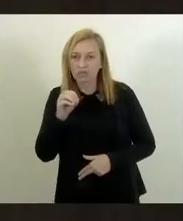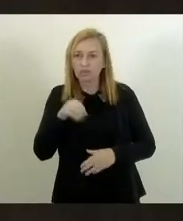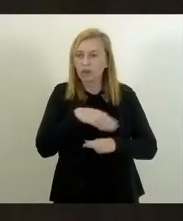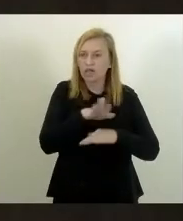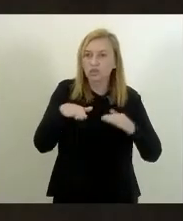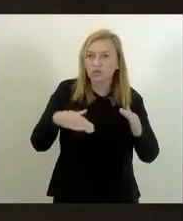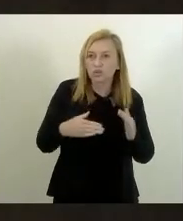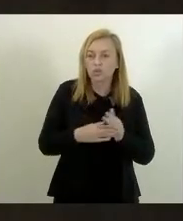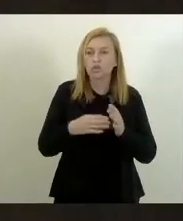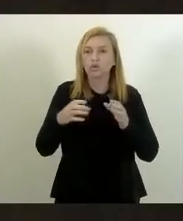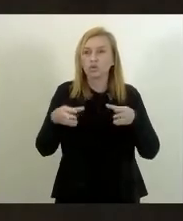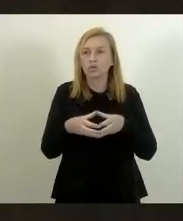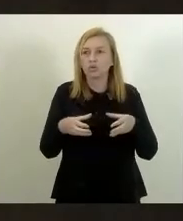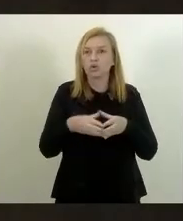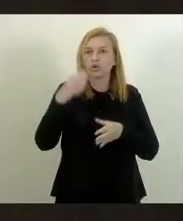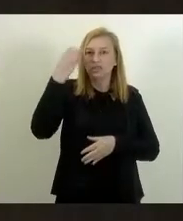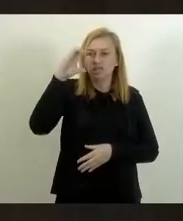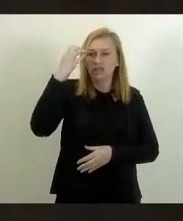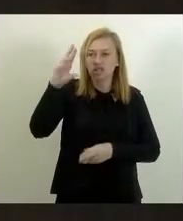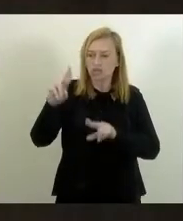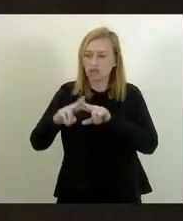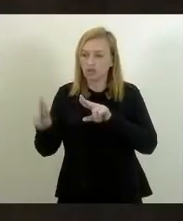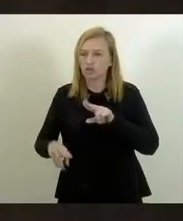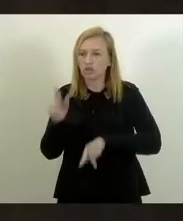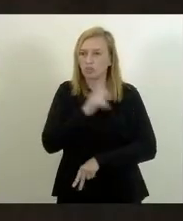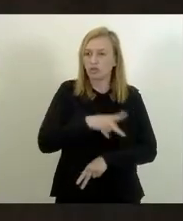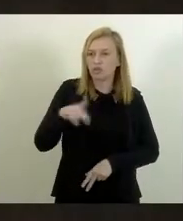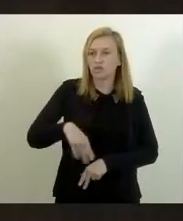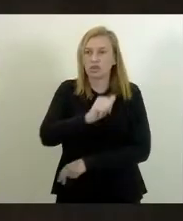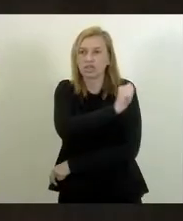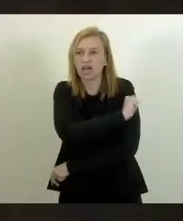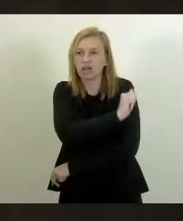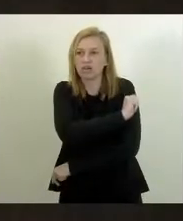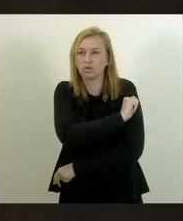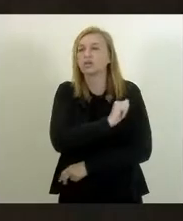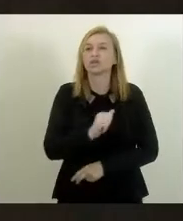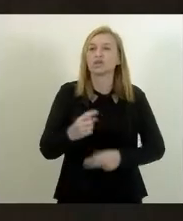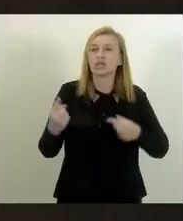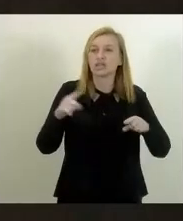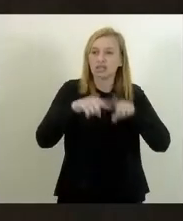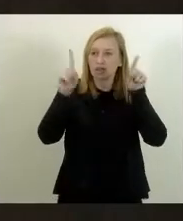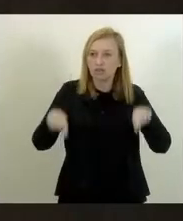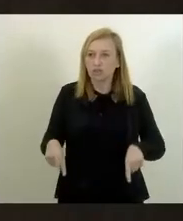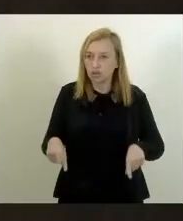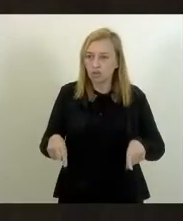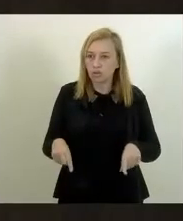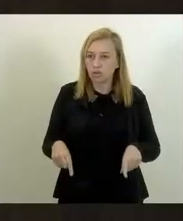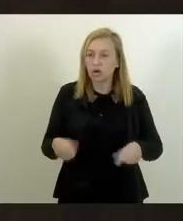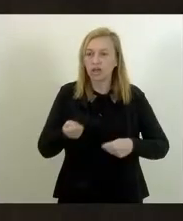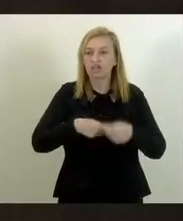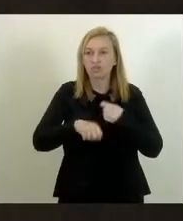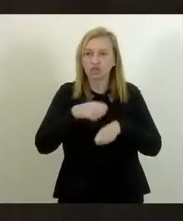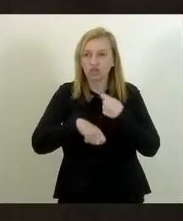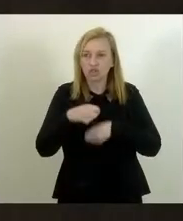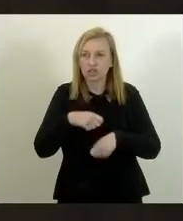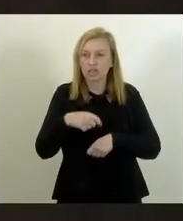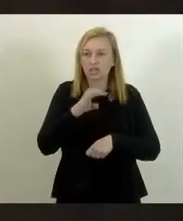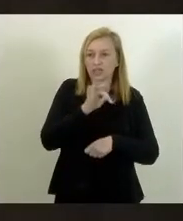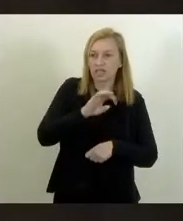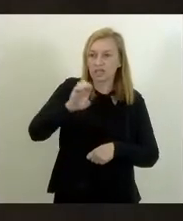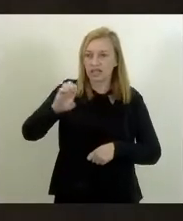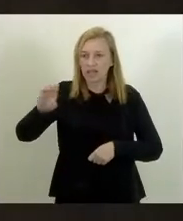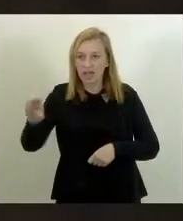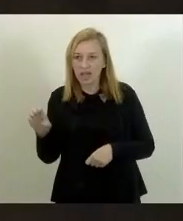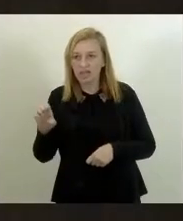a comunidade científica da UERJ, professores, estudantes, servidores e servidoras técnicas administrativos, DCE, Associação